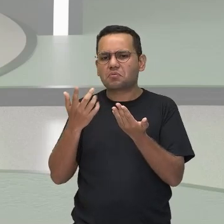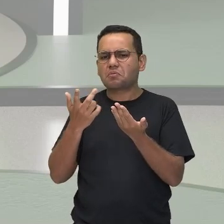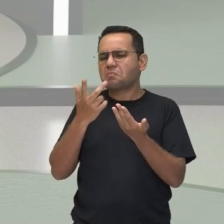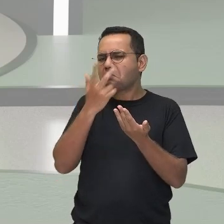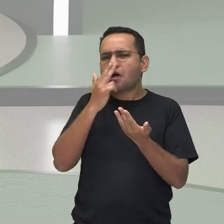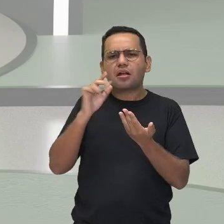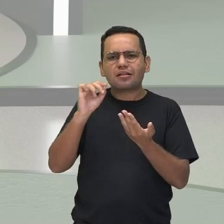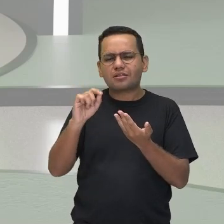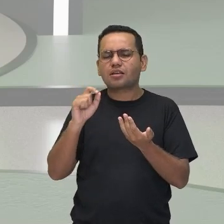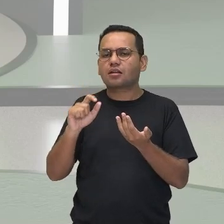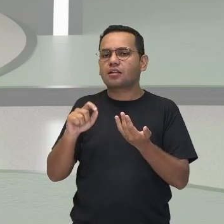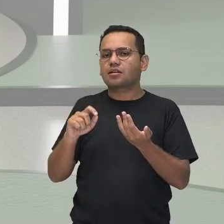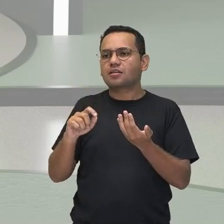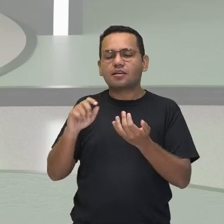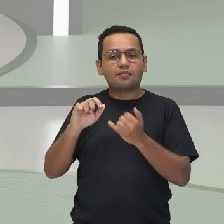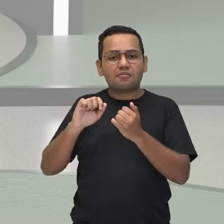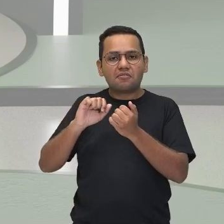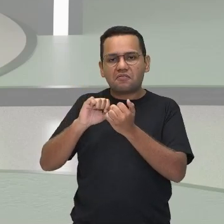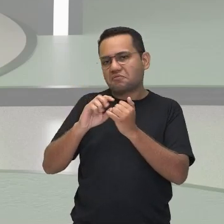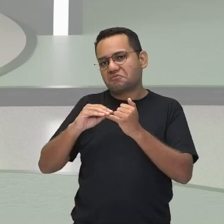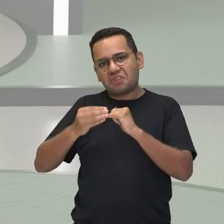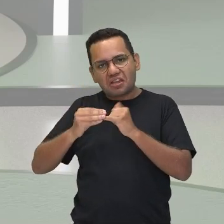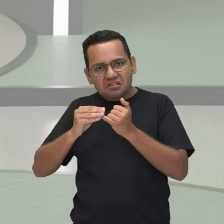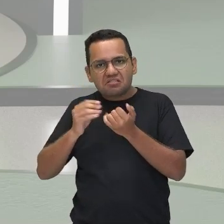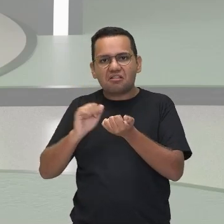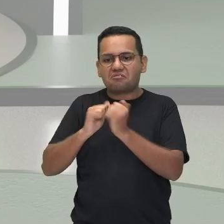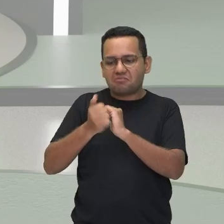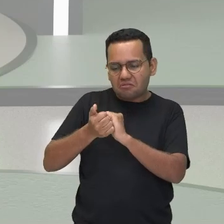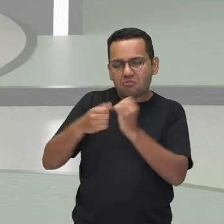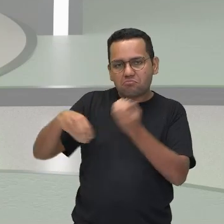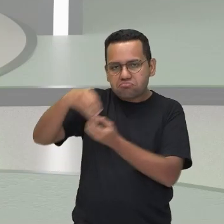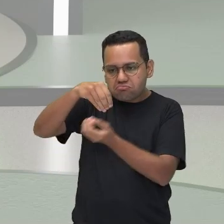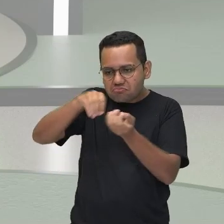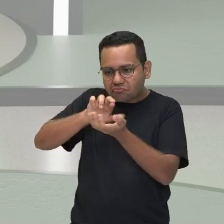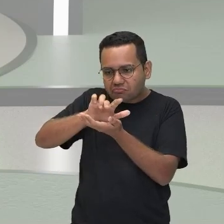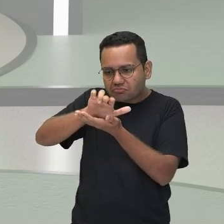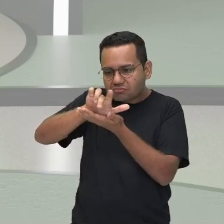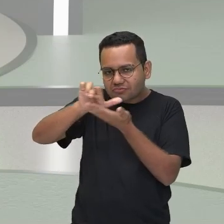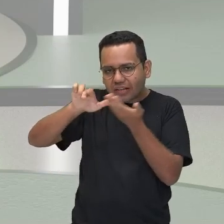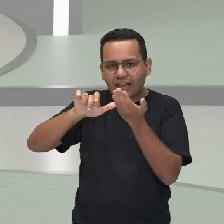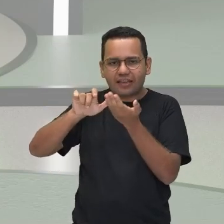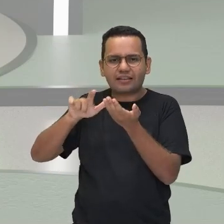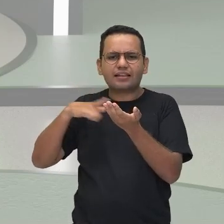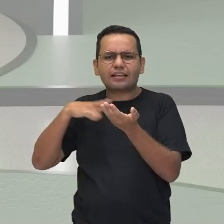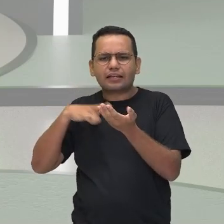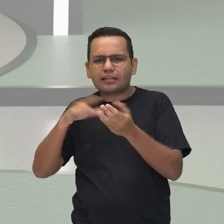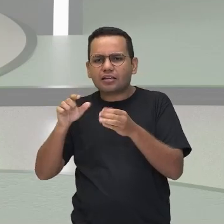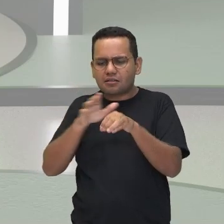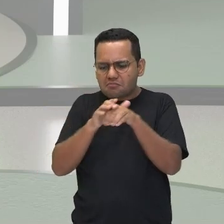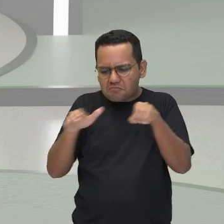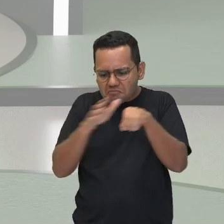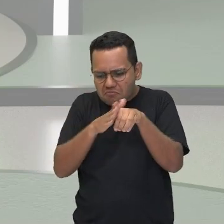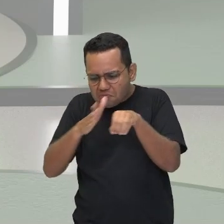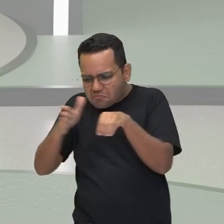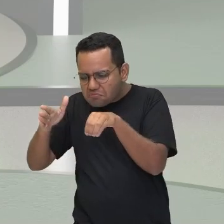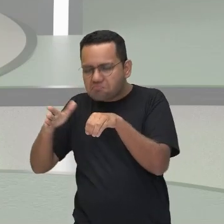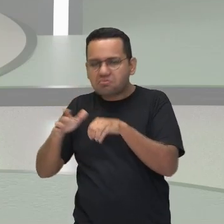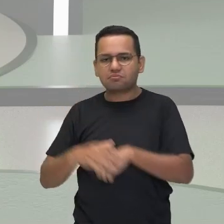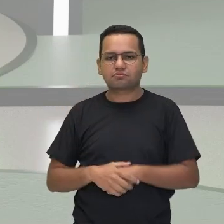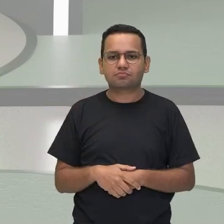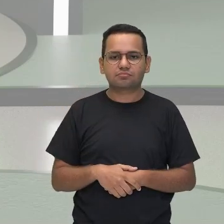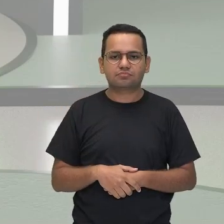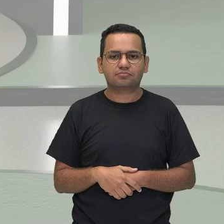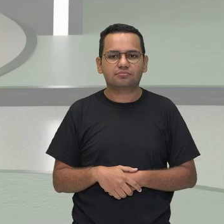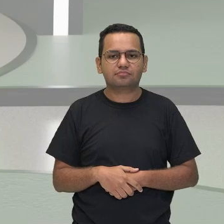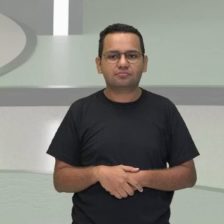né? Uma comida típica que é feita de vários elementos. Eu acho que aí tem calabresa, tem o feijão, não pode